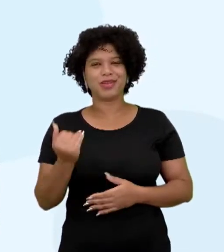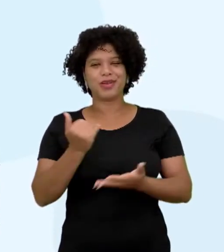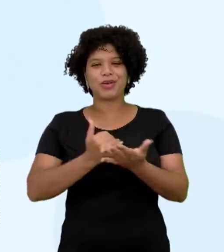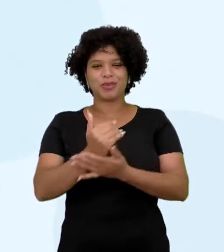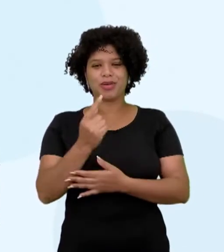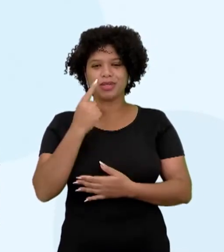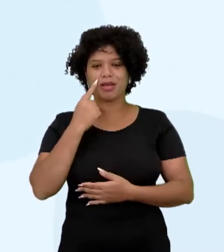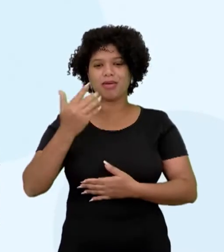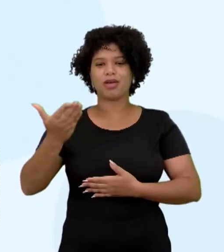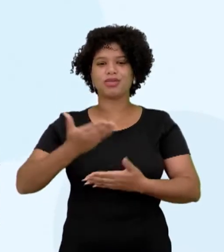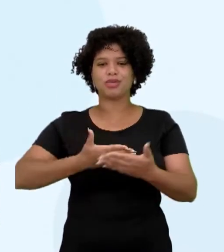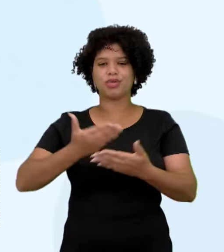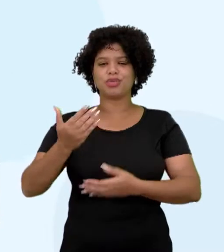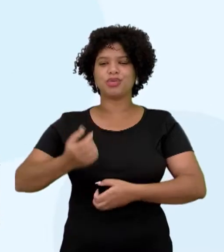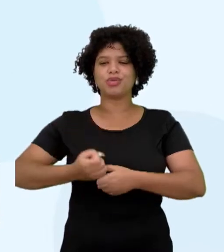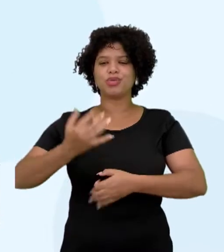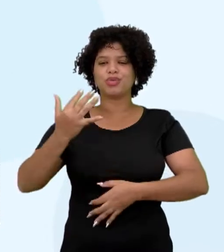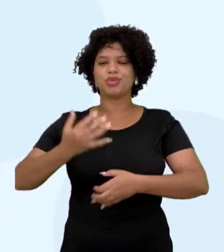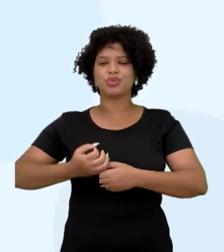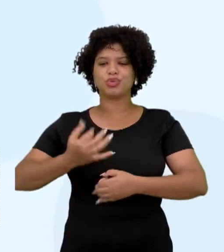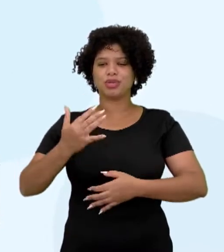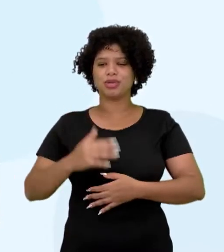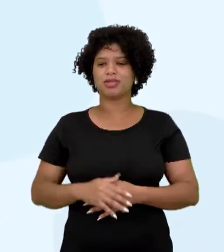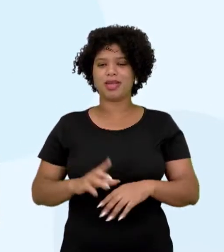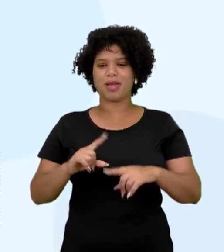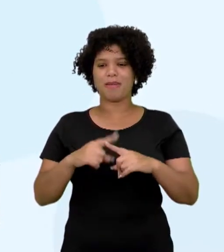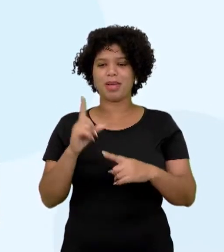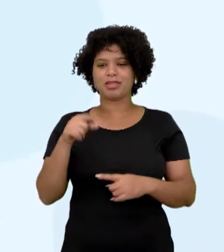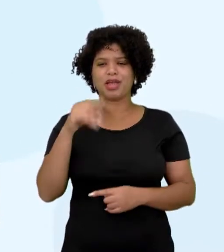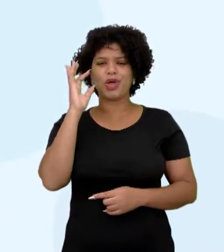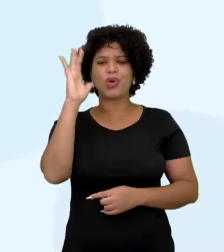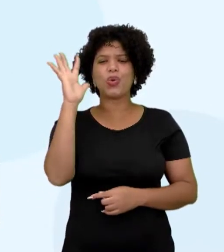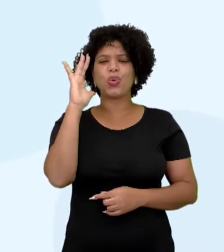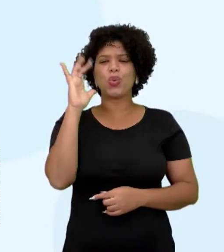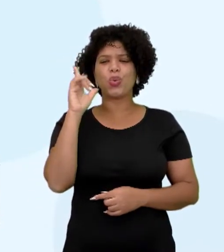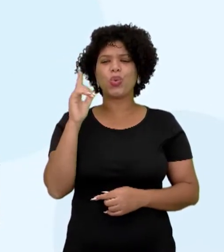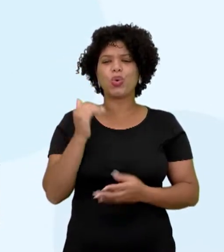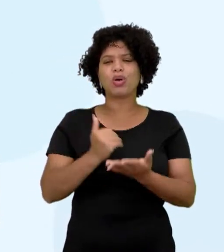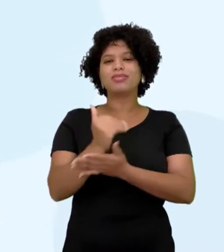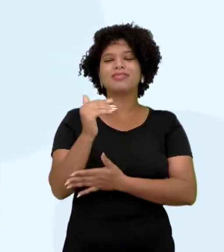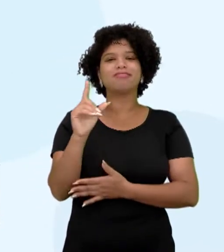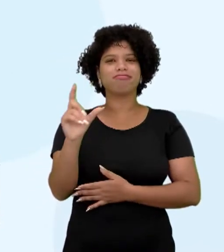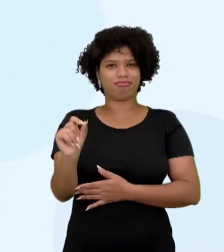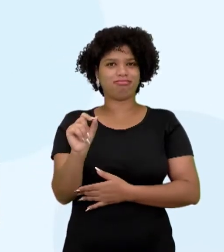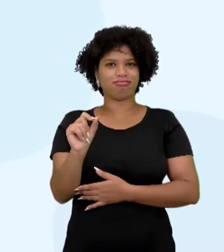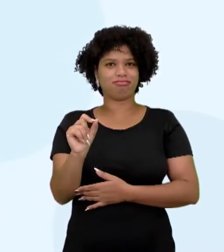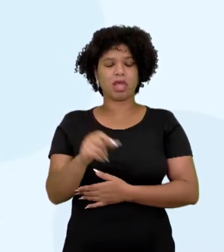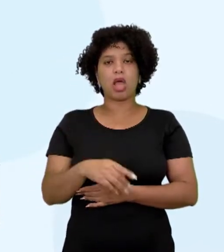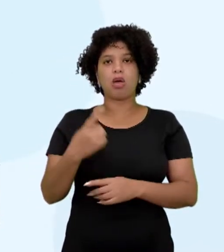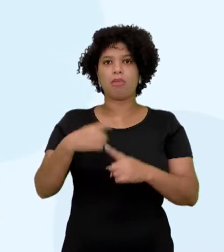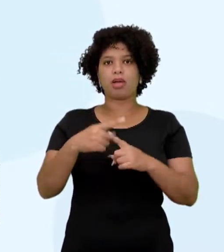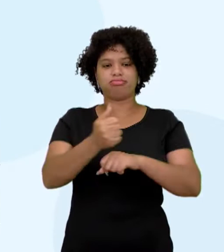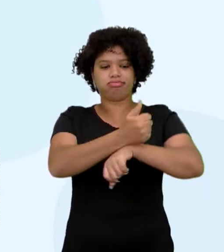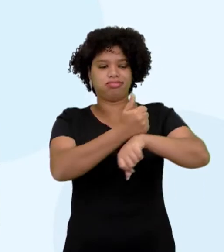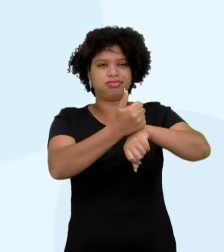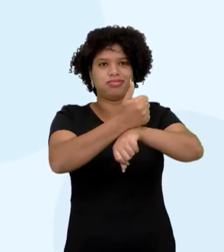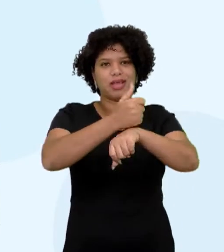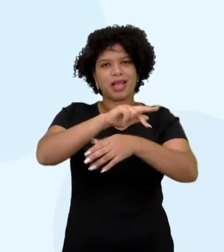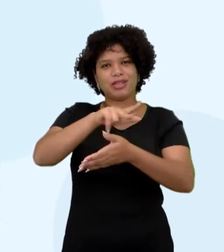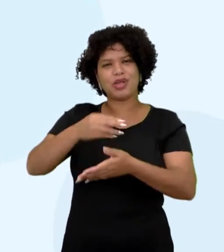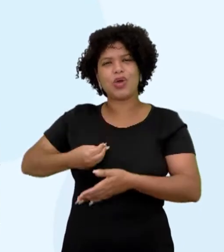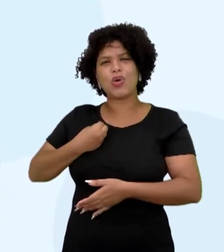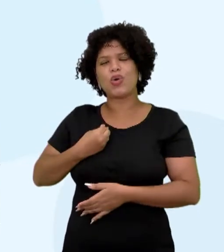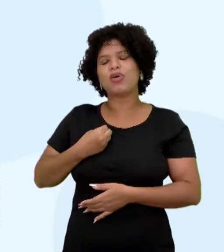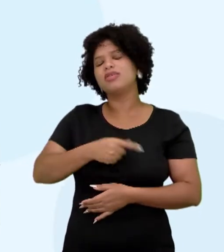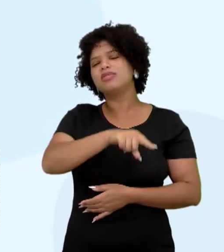colocou a interação pelo chat, mas vai ser uma reflexão inicial. Né? Em meio a tantas profissões existentes,